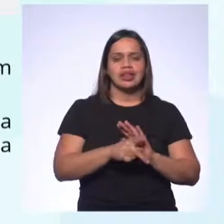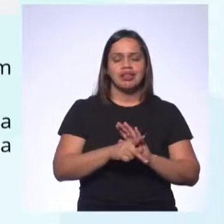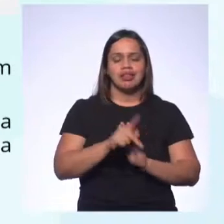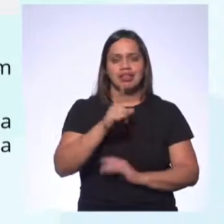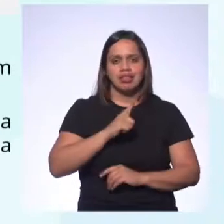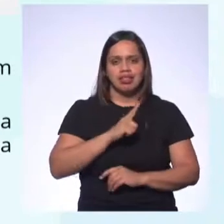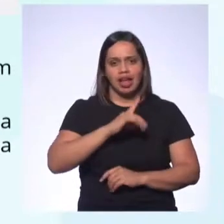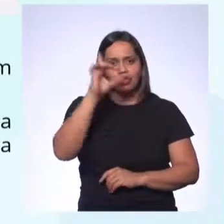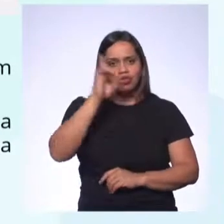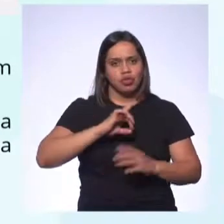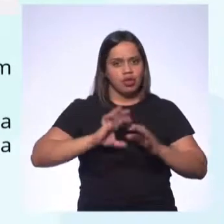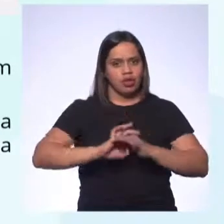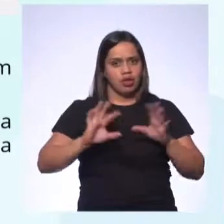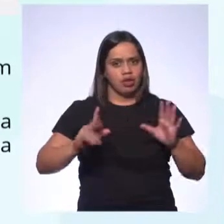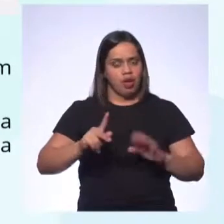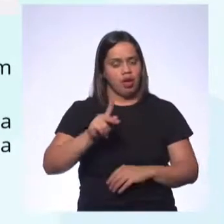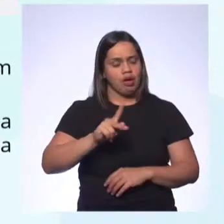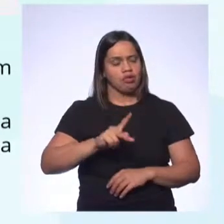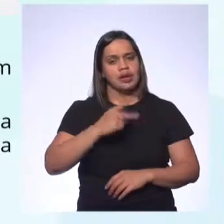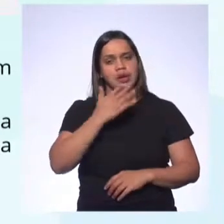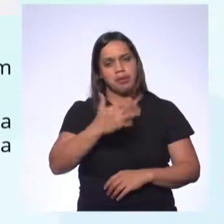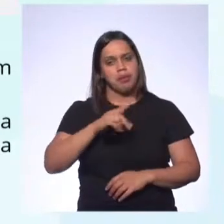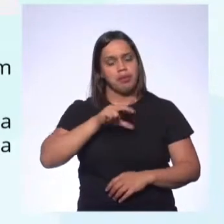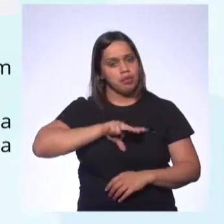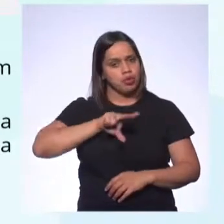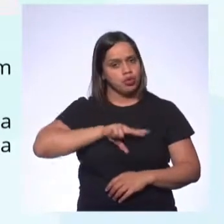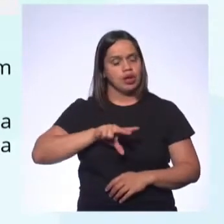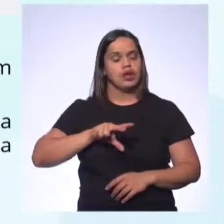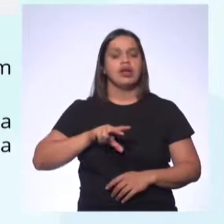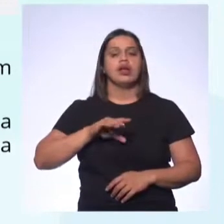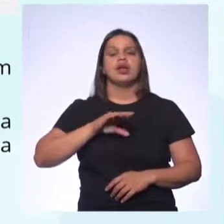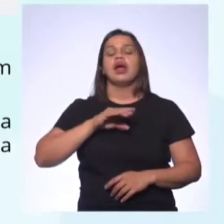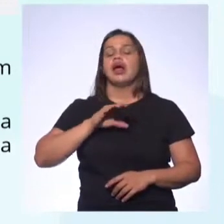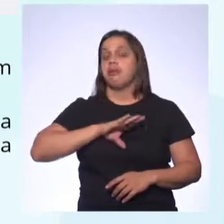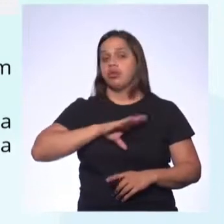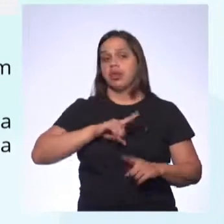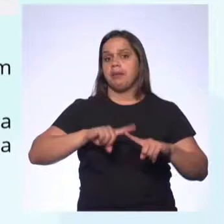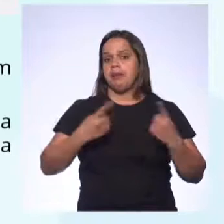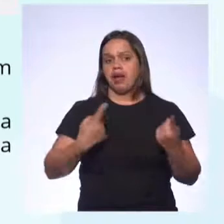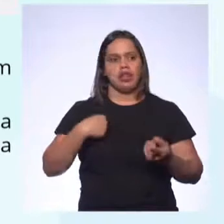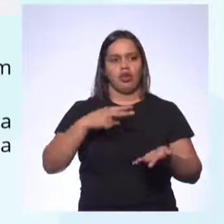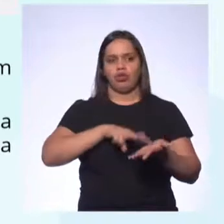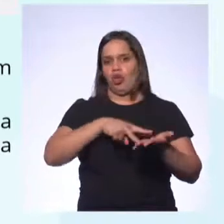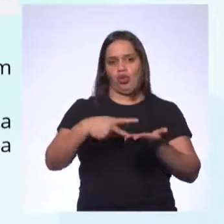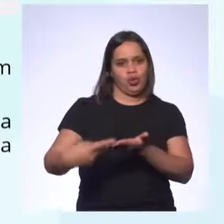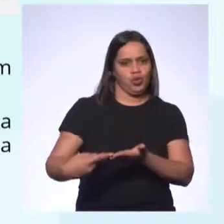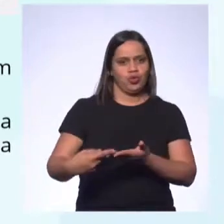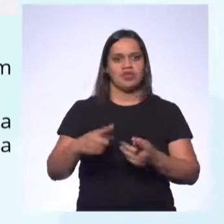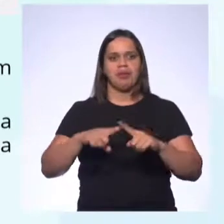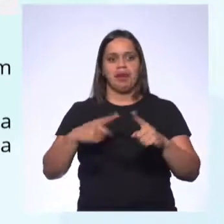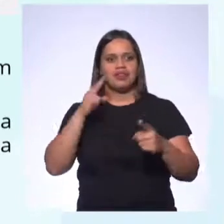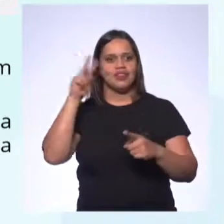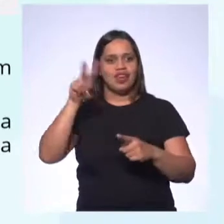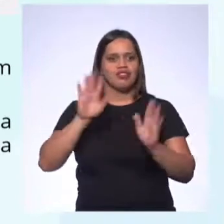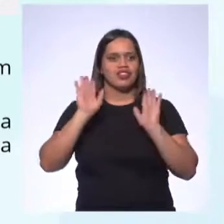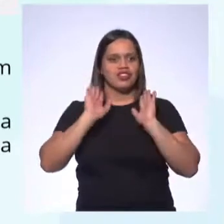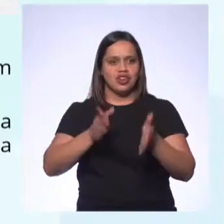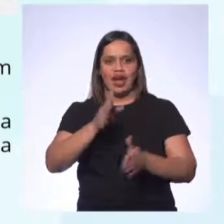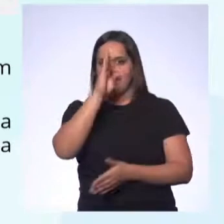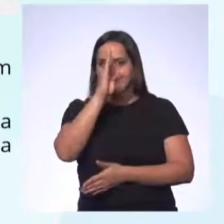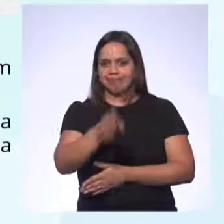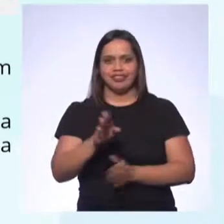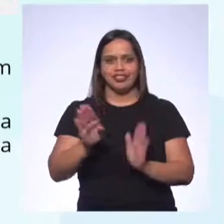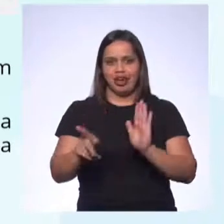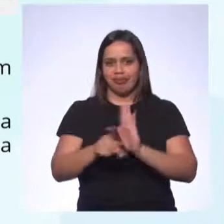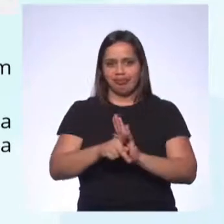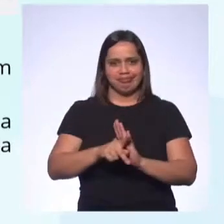autorais livres aí em português. Mas eu traduzi não, já peguei na internet traduzido, tá bom? Que eu não sou metido a bobo não. Mas, então, ó,